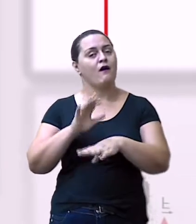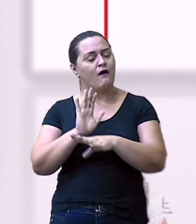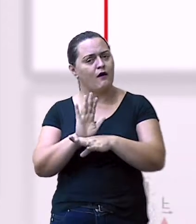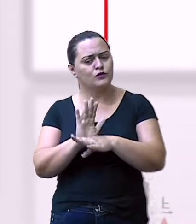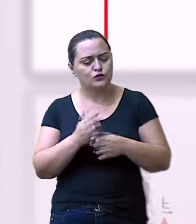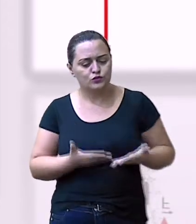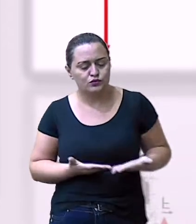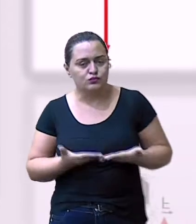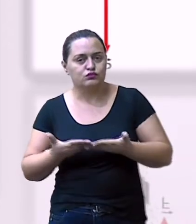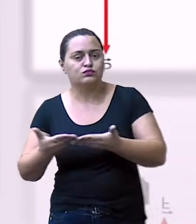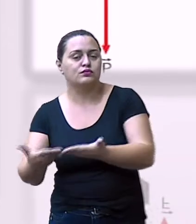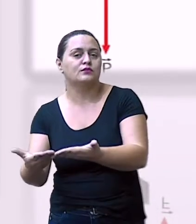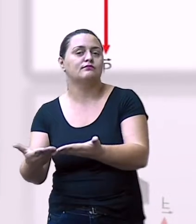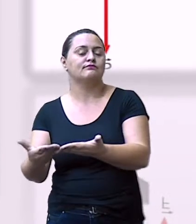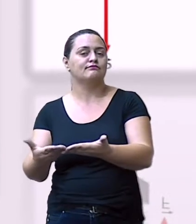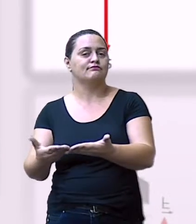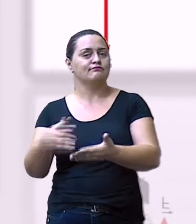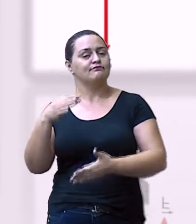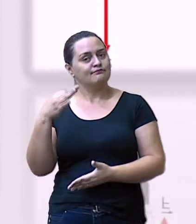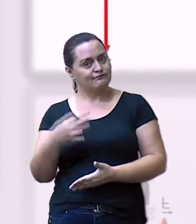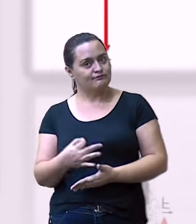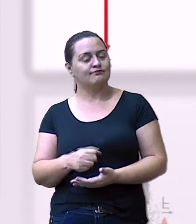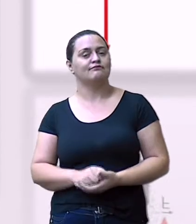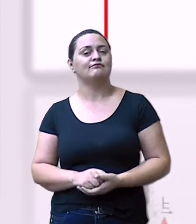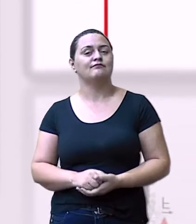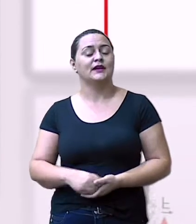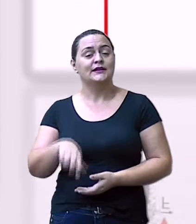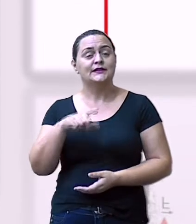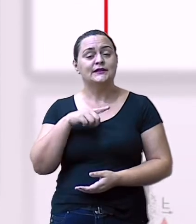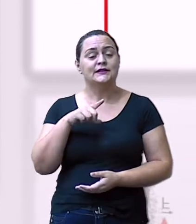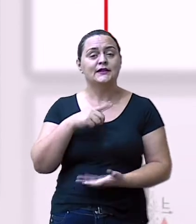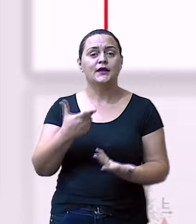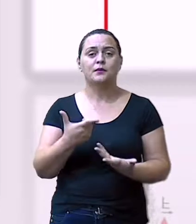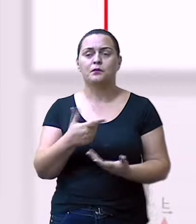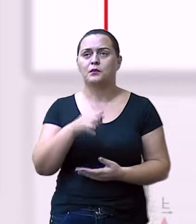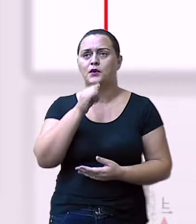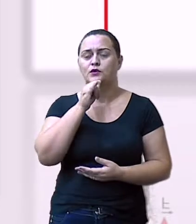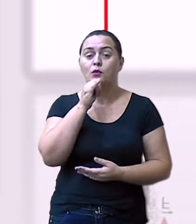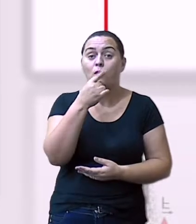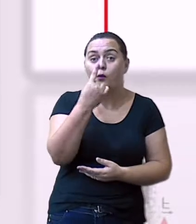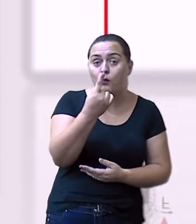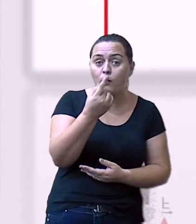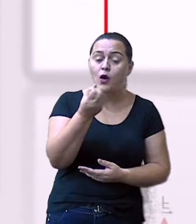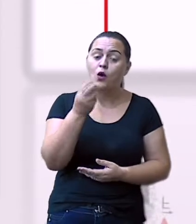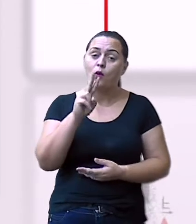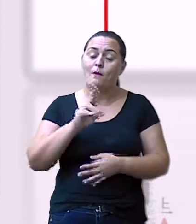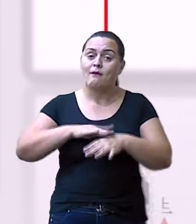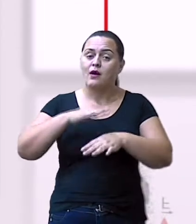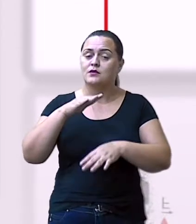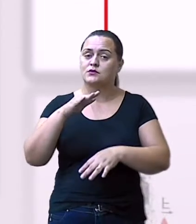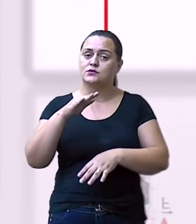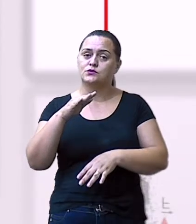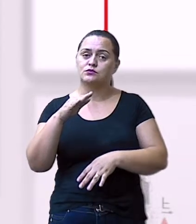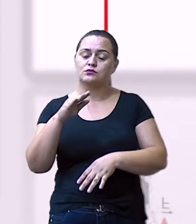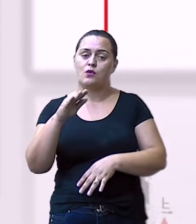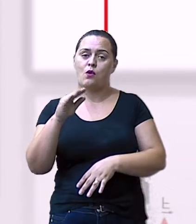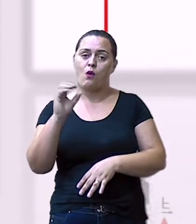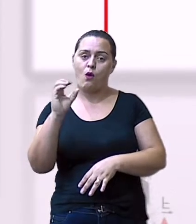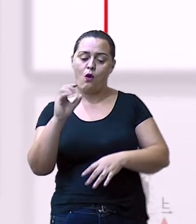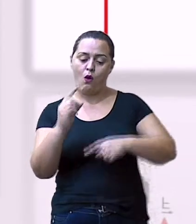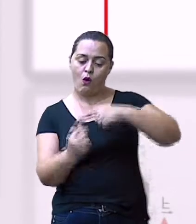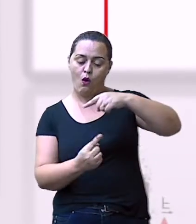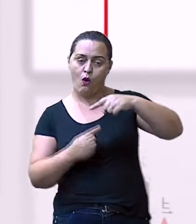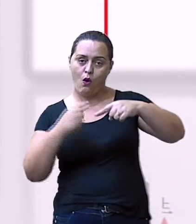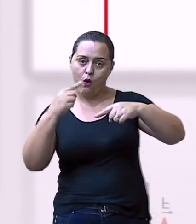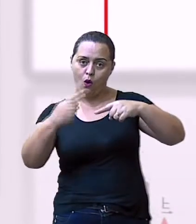tipo de máquina simples é composto por uma ou mais rodas que giram em torno de um eixo